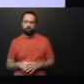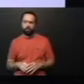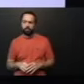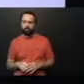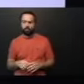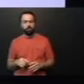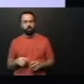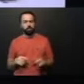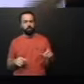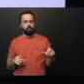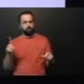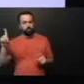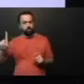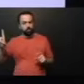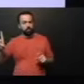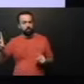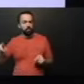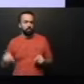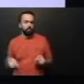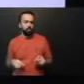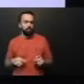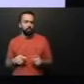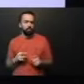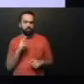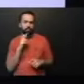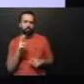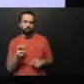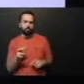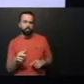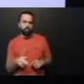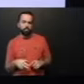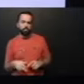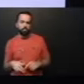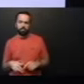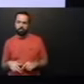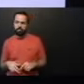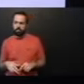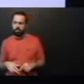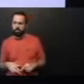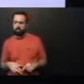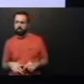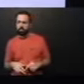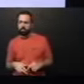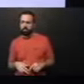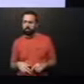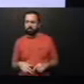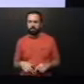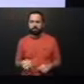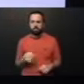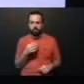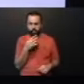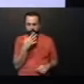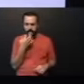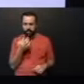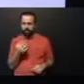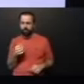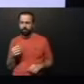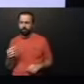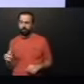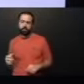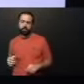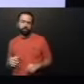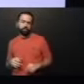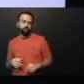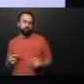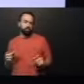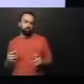Porque a outra pessoa que respondeu, quem está falando, é a própria pessoa que ligou e entende ou